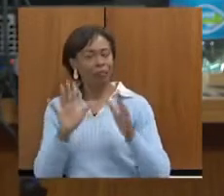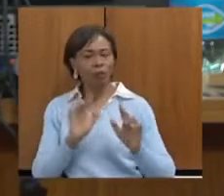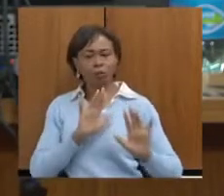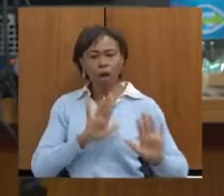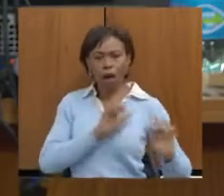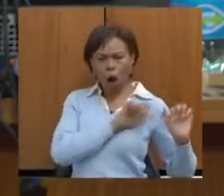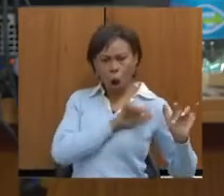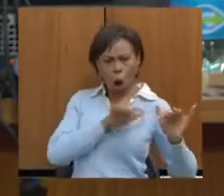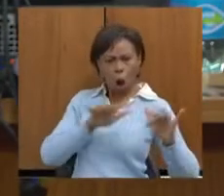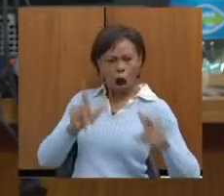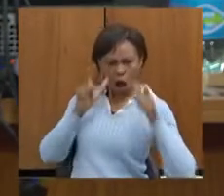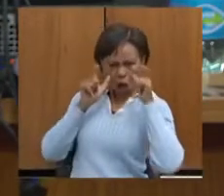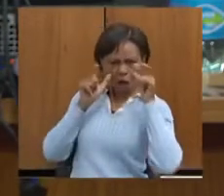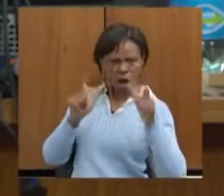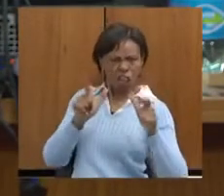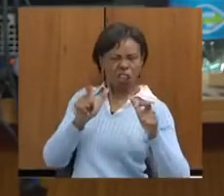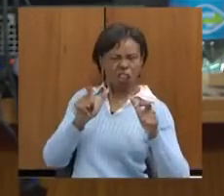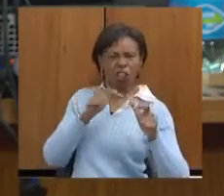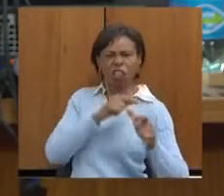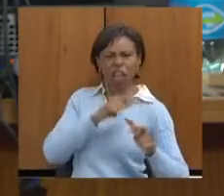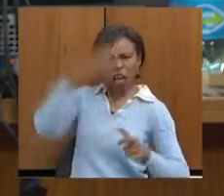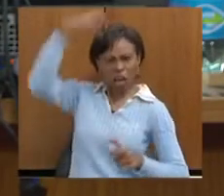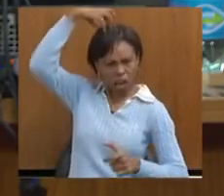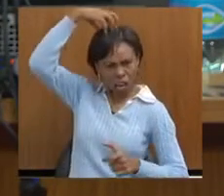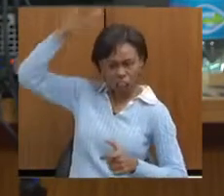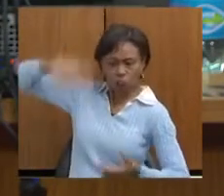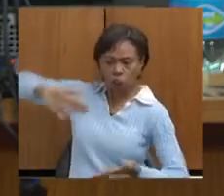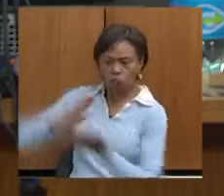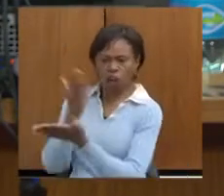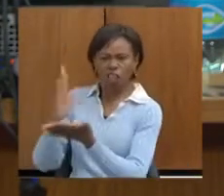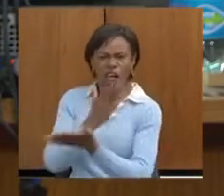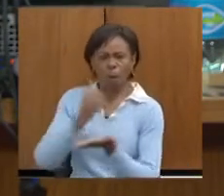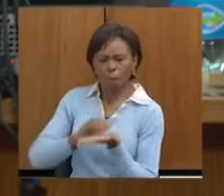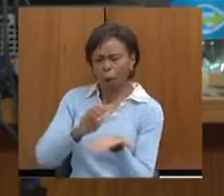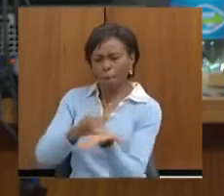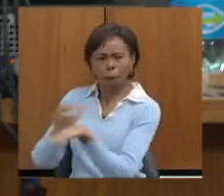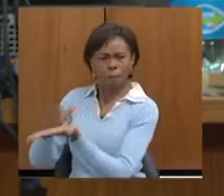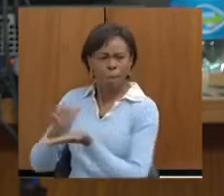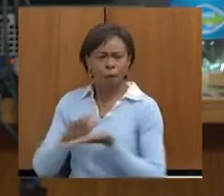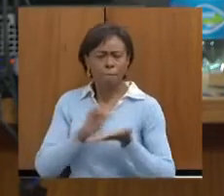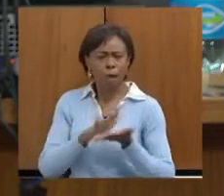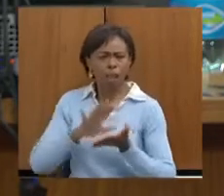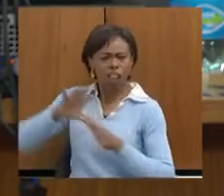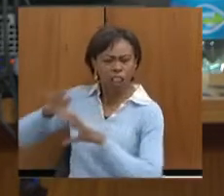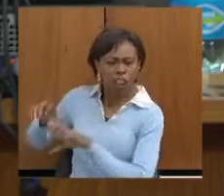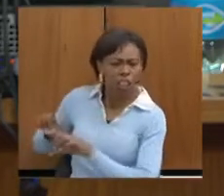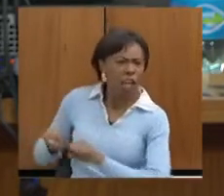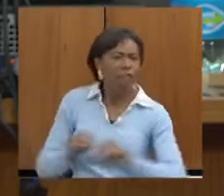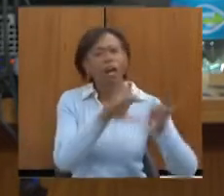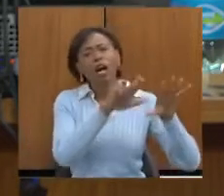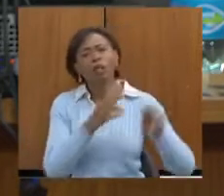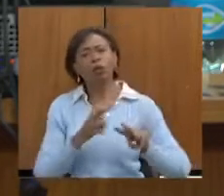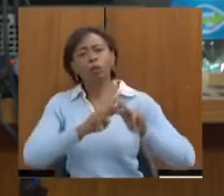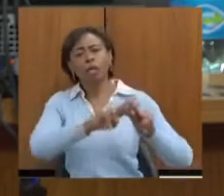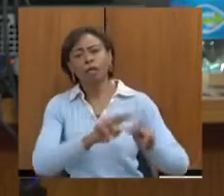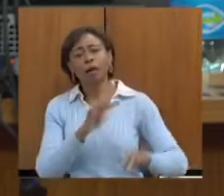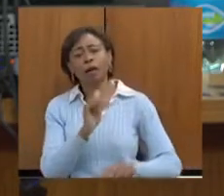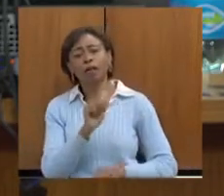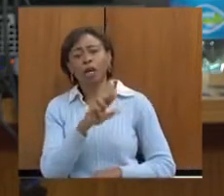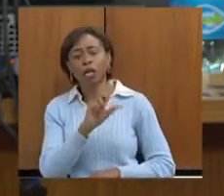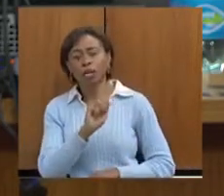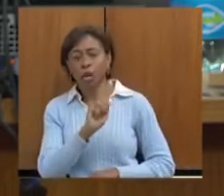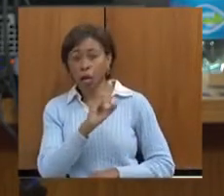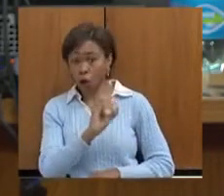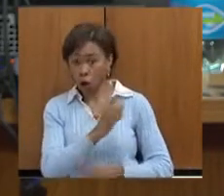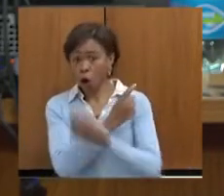vieram os Reis tiraram os povos e seus territórios expulsar os do Povo território e levaram para cativo e Faraó